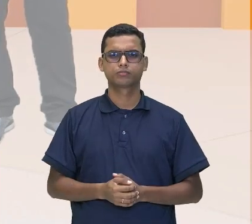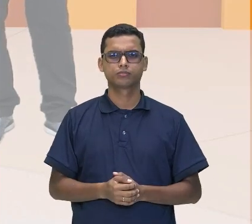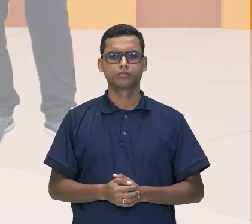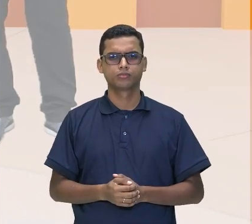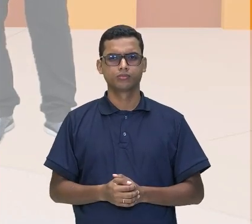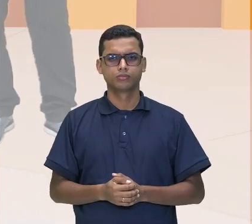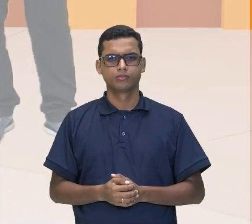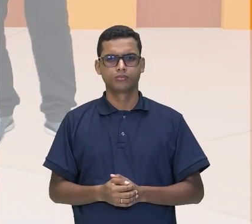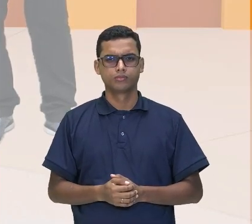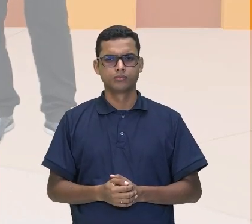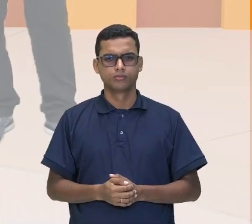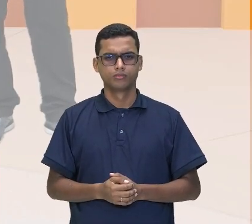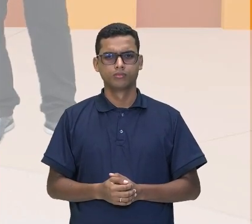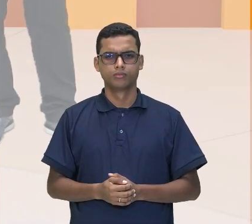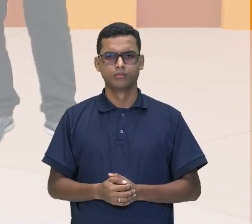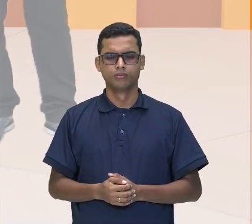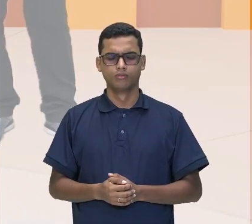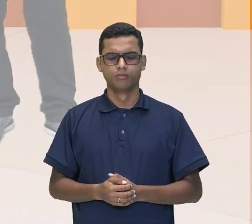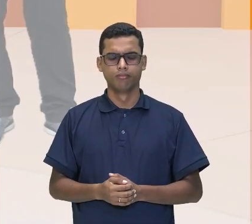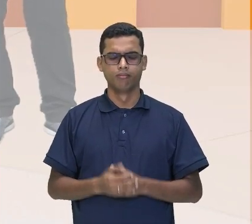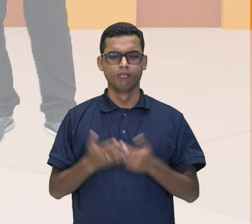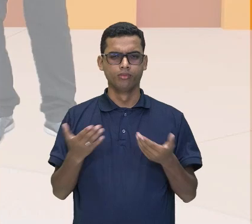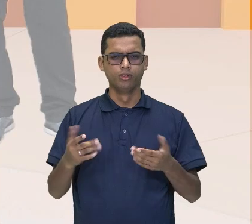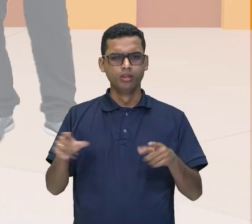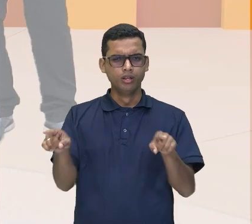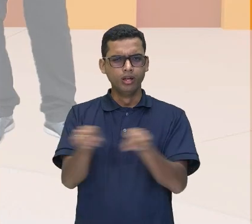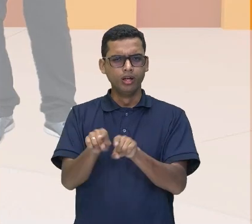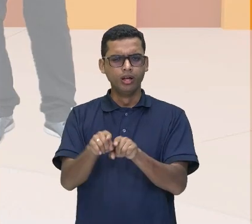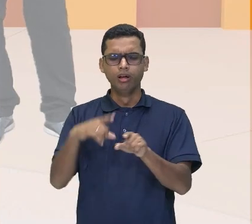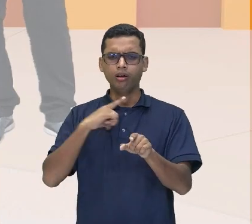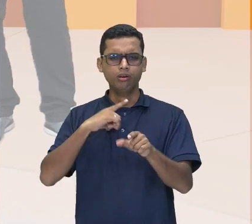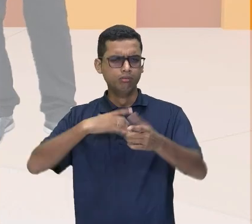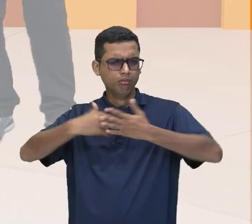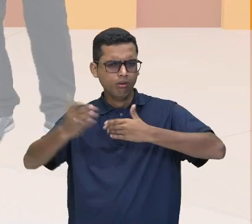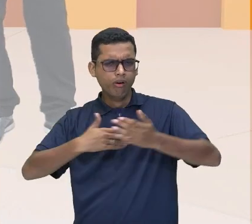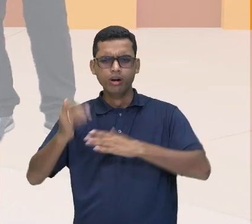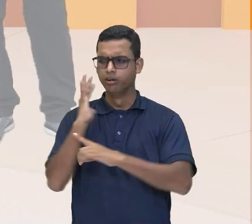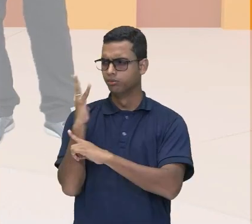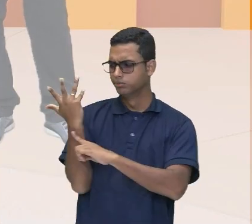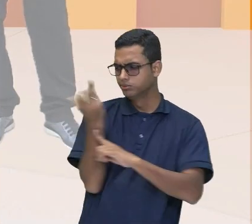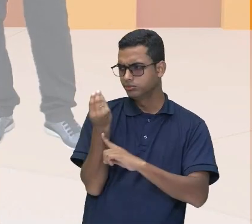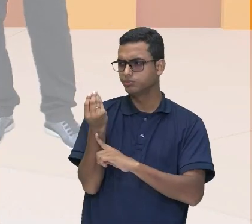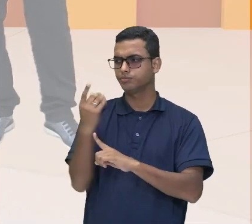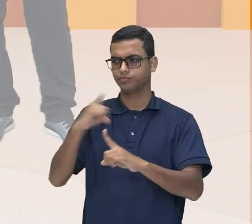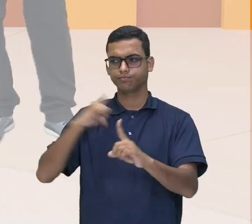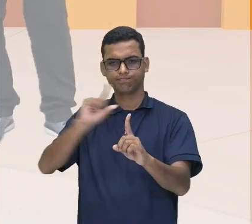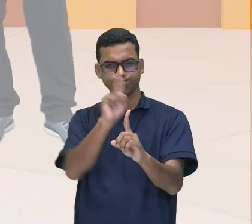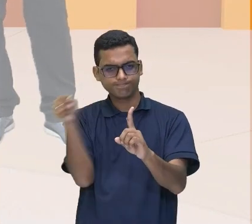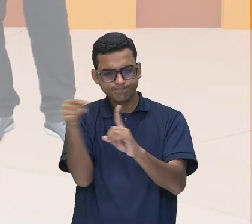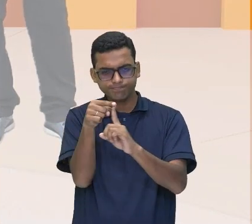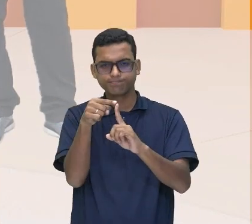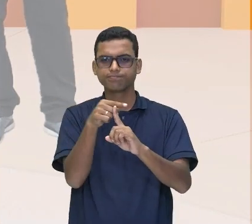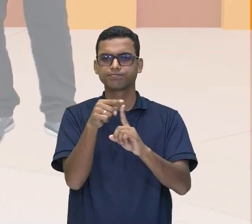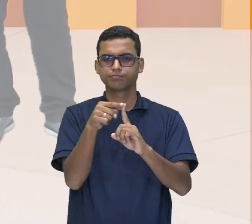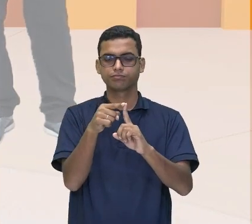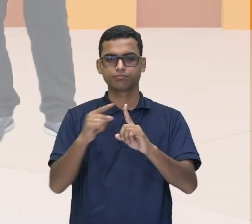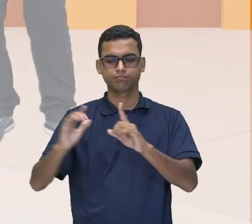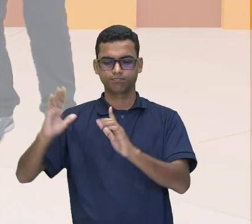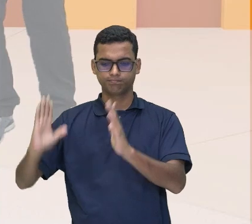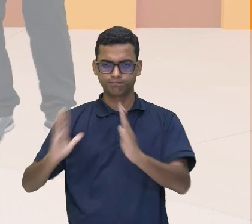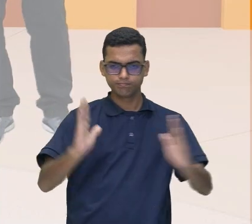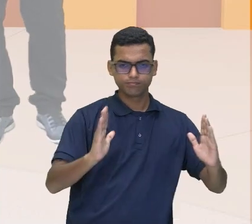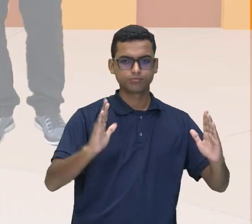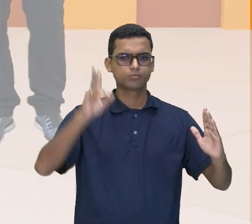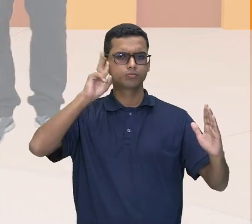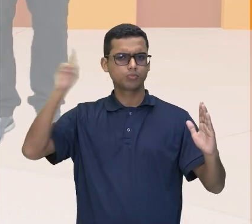uma função também. Em qualquer arte que você veja, em qualquer período da história, ela